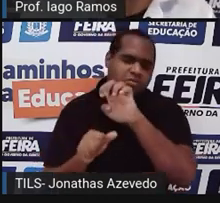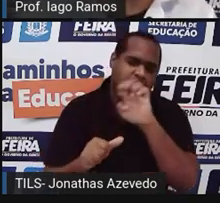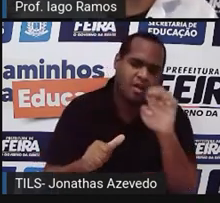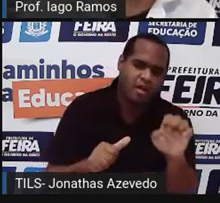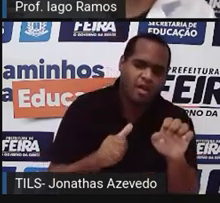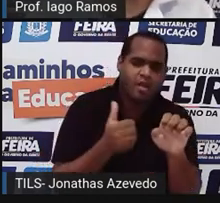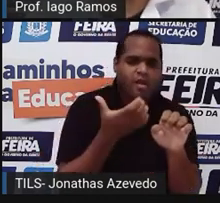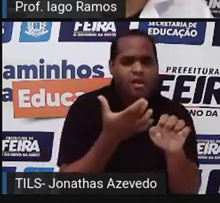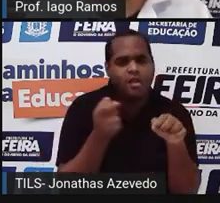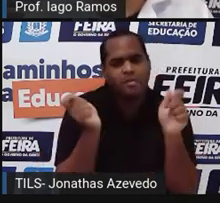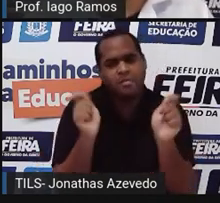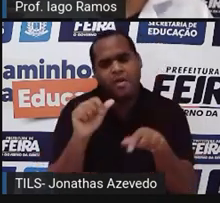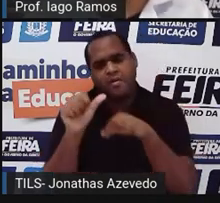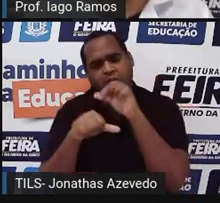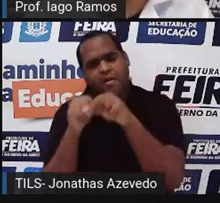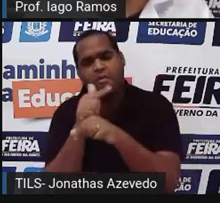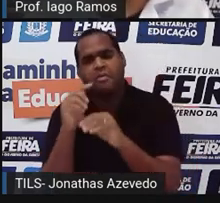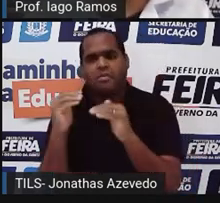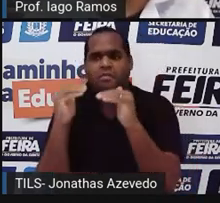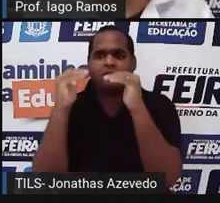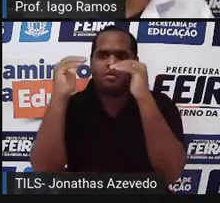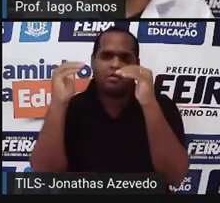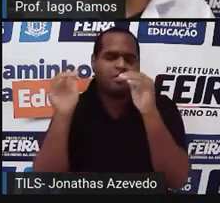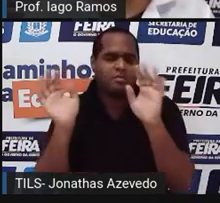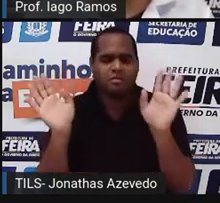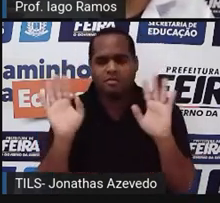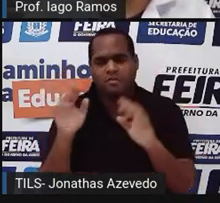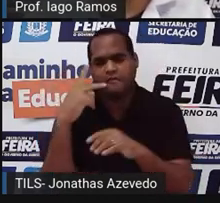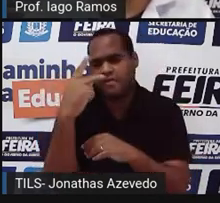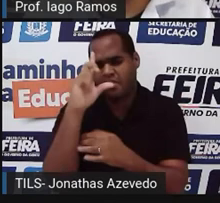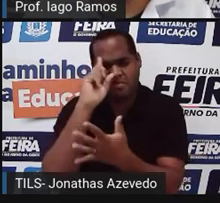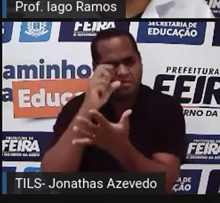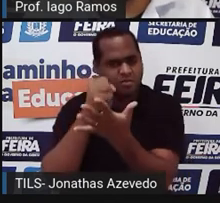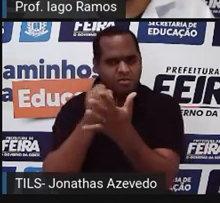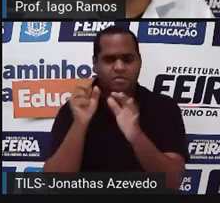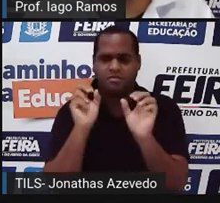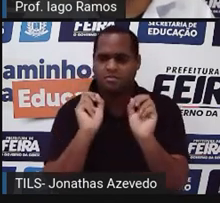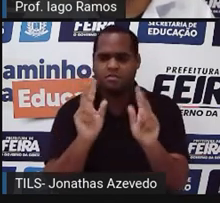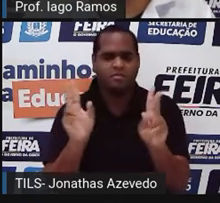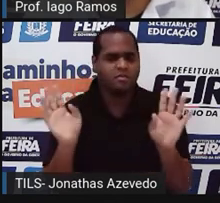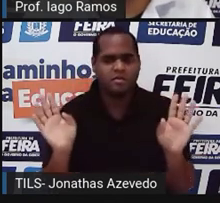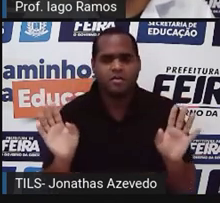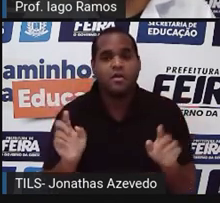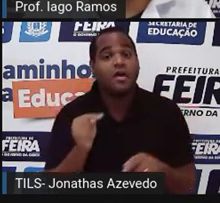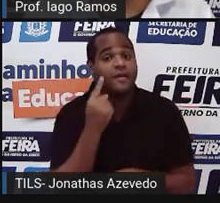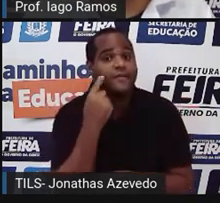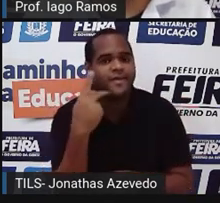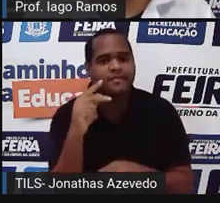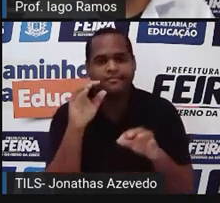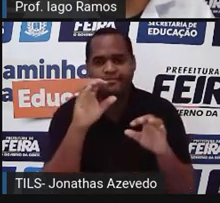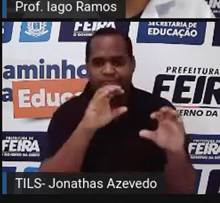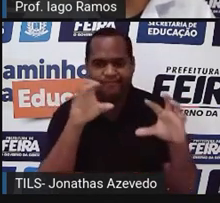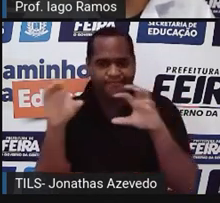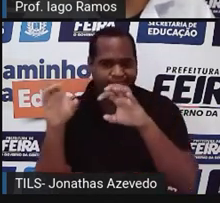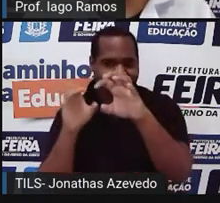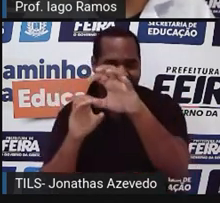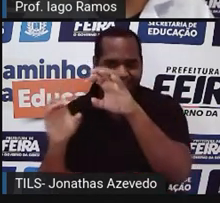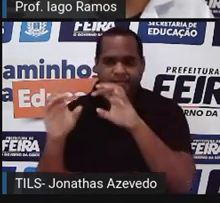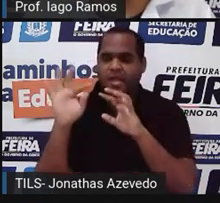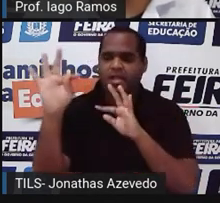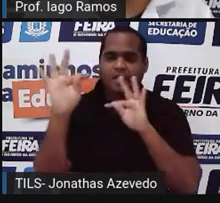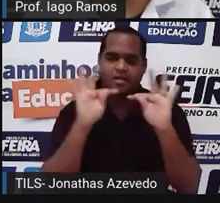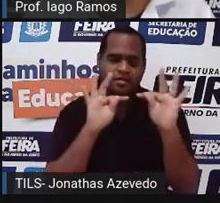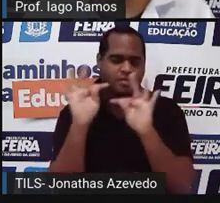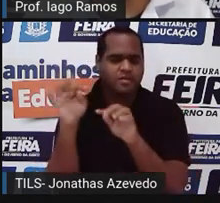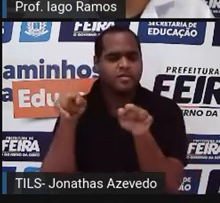querer colocar ela um pouco mais para cima. E aí, conforme eu vou mudando, ó, a figura transladada, ela